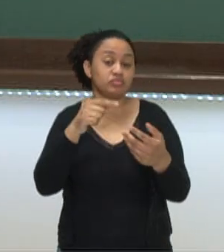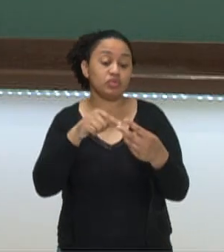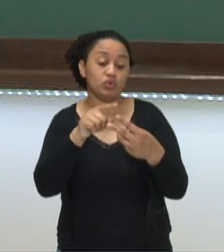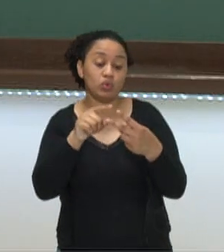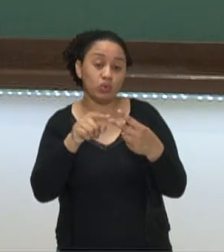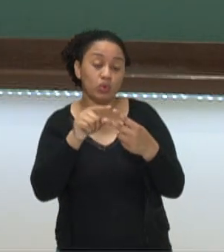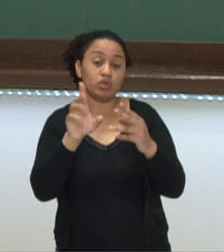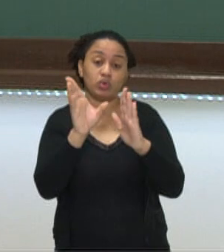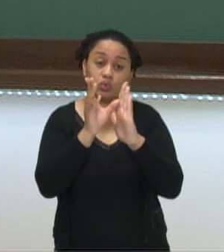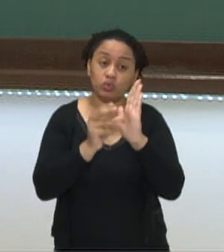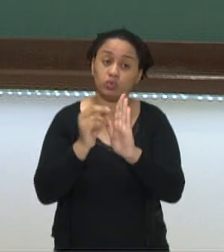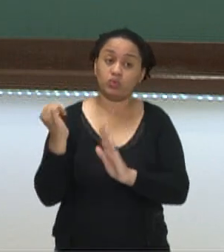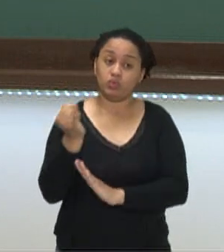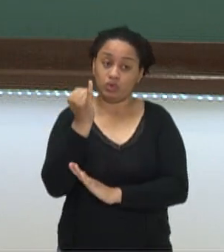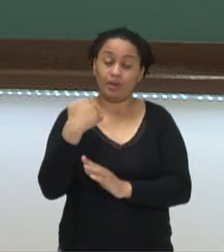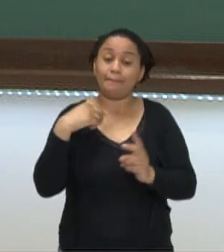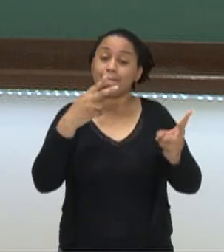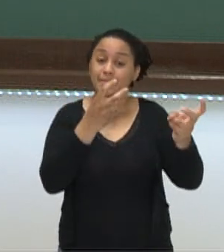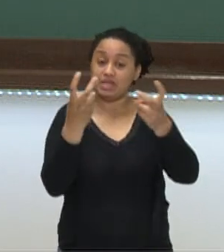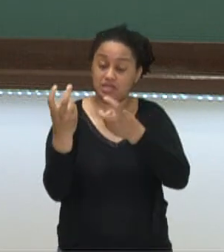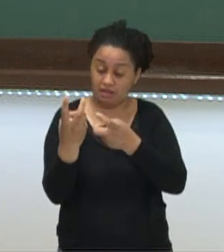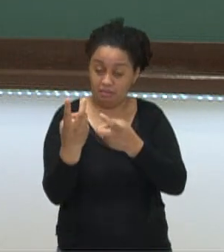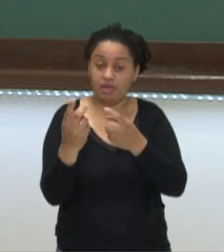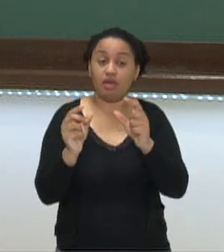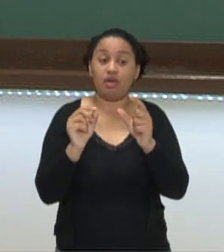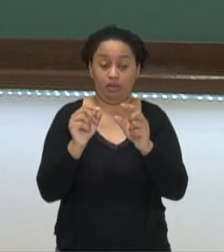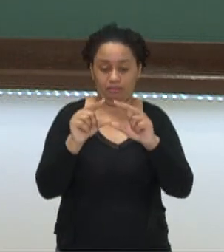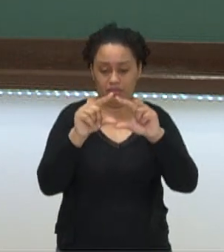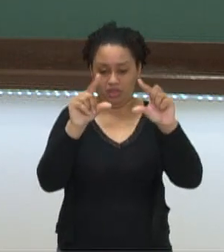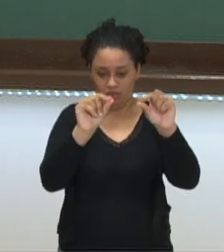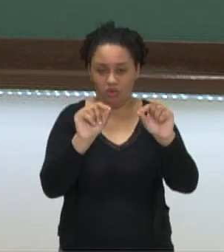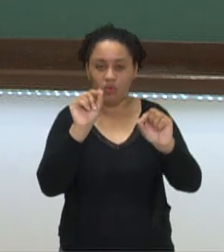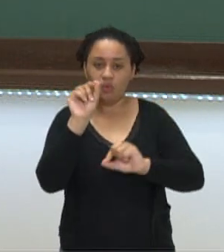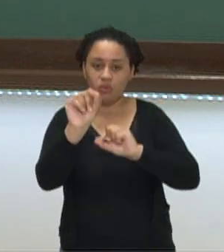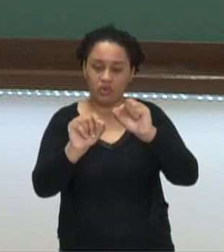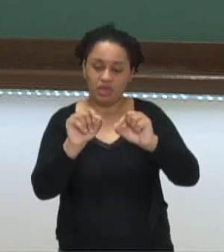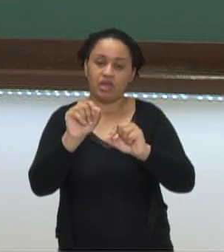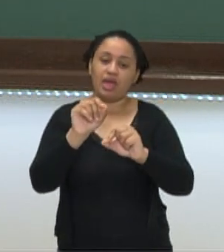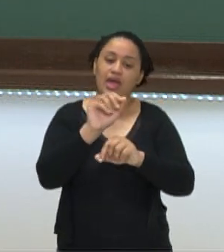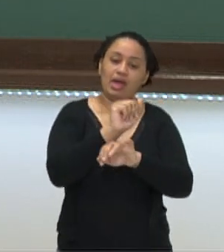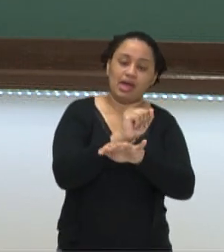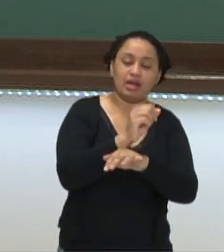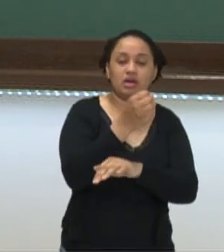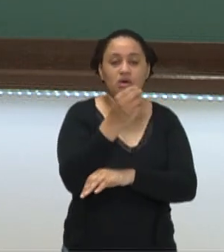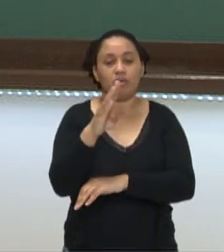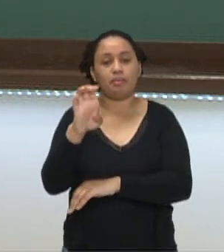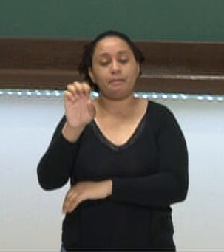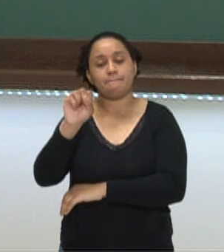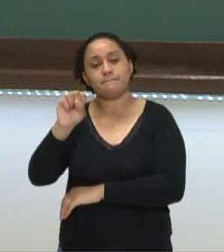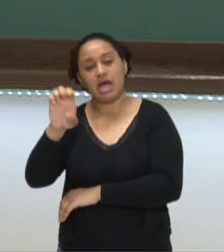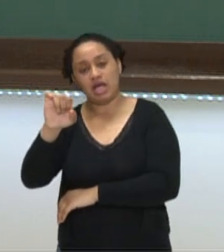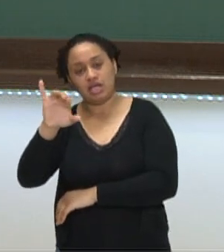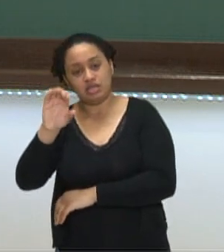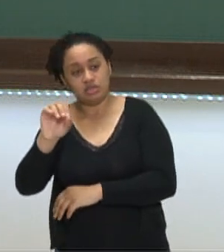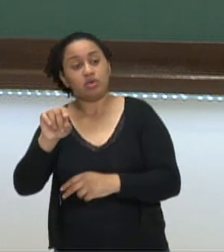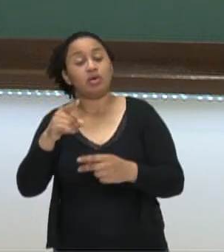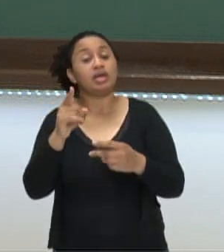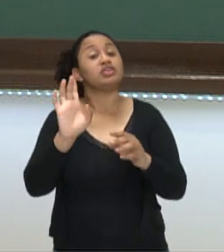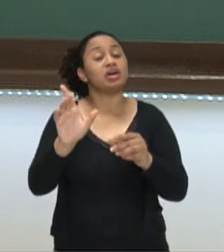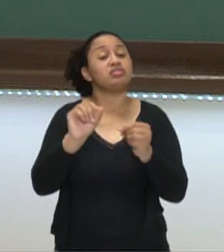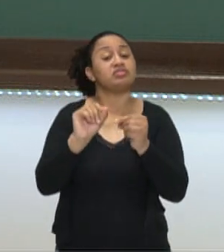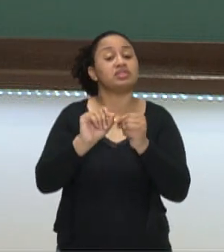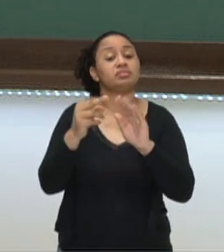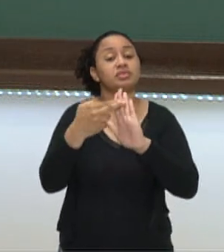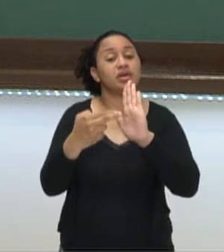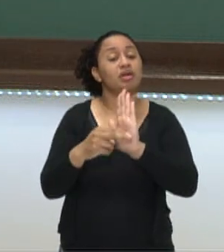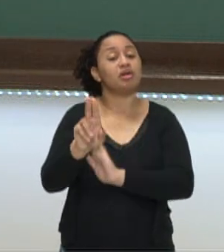dois conteúdos importantes, identificando pela fórmula quais são ácidos ou básicos e usando já as